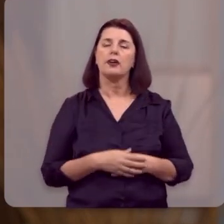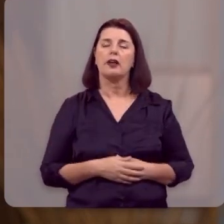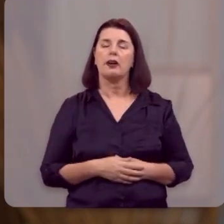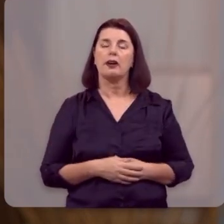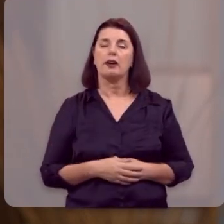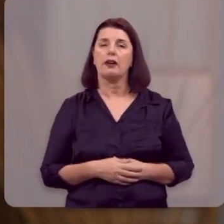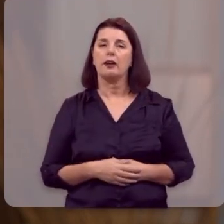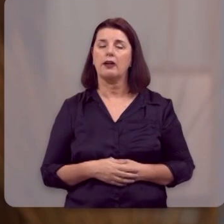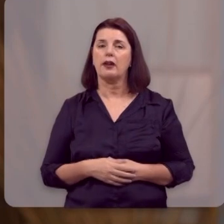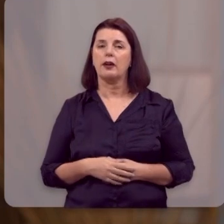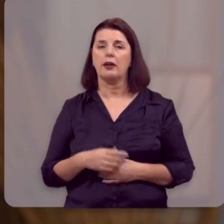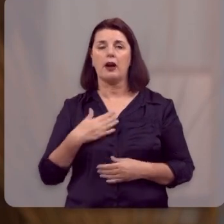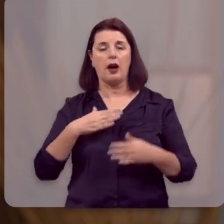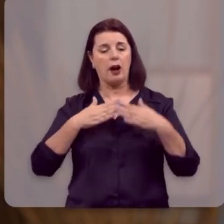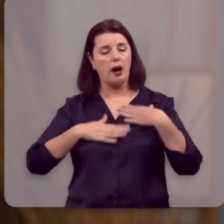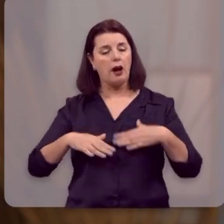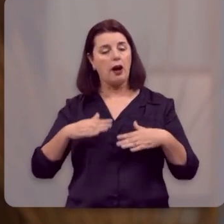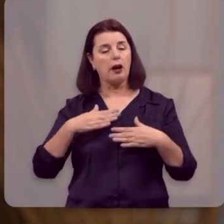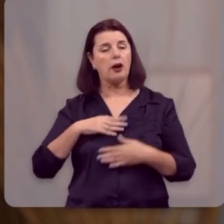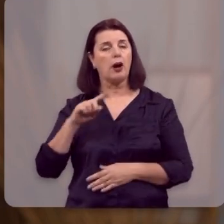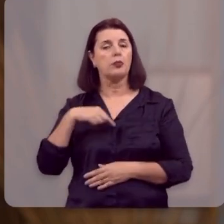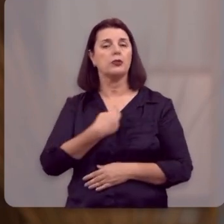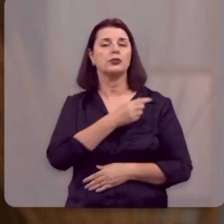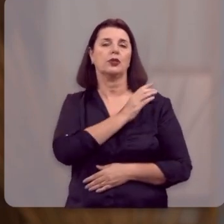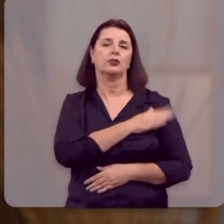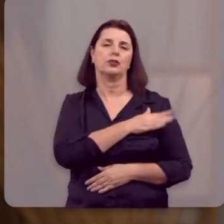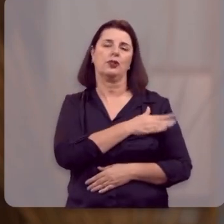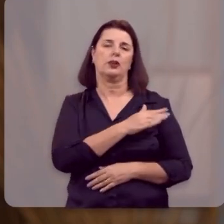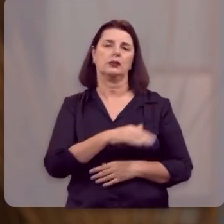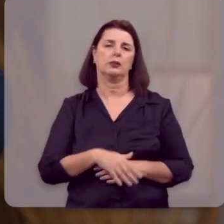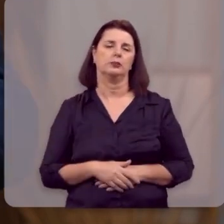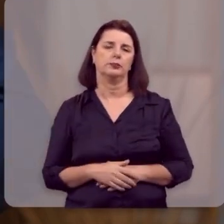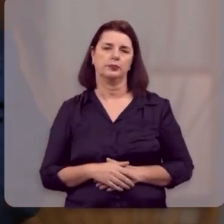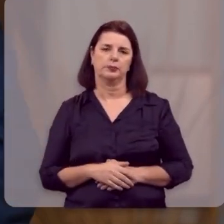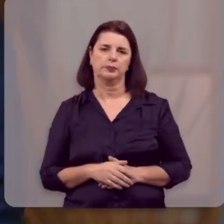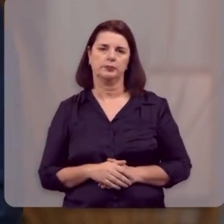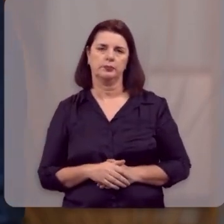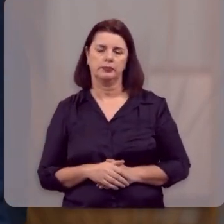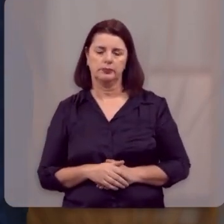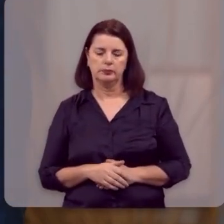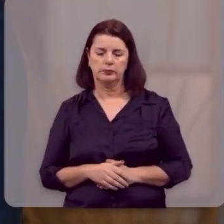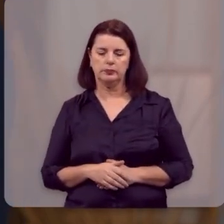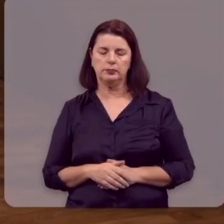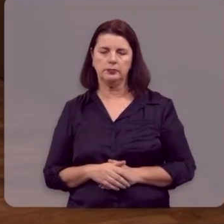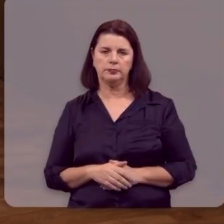tanto o vendaval e o mar revolto como acalma o nosso coração.